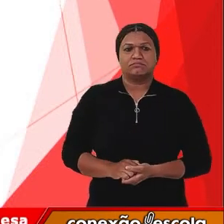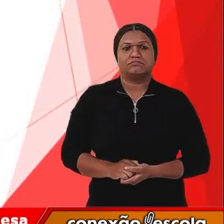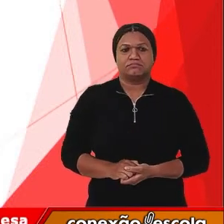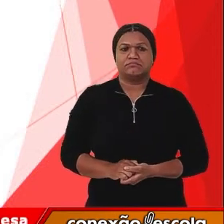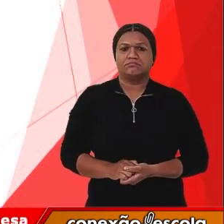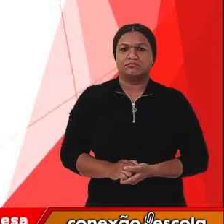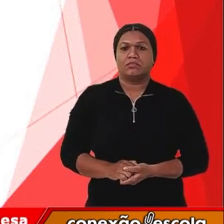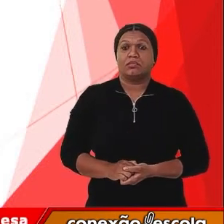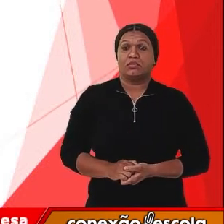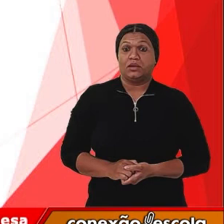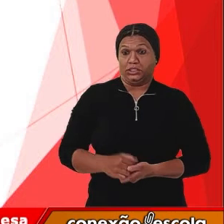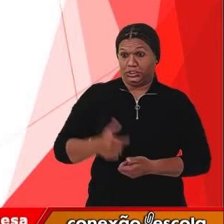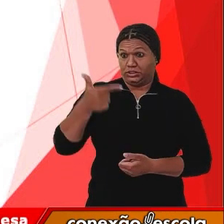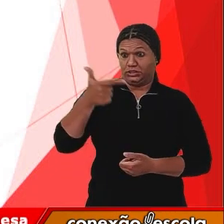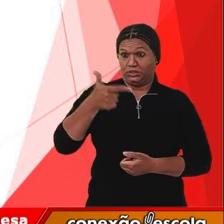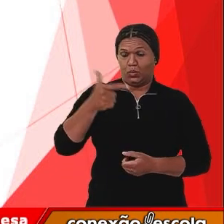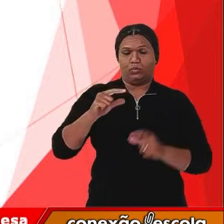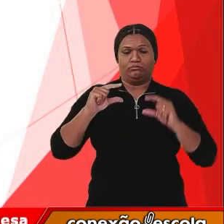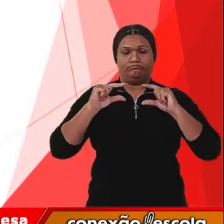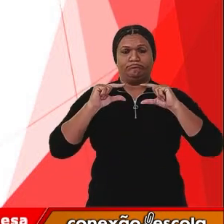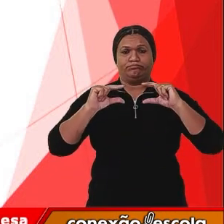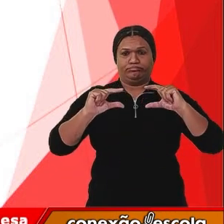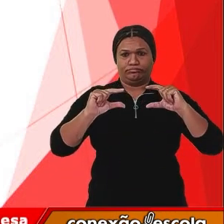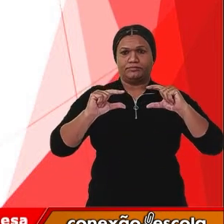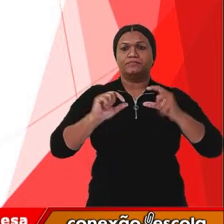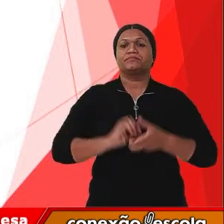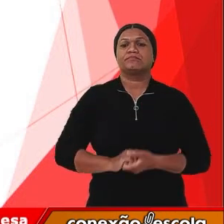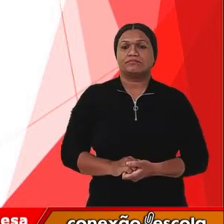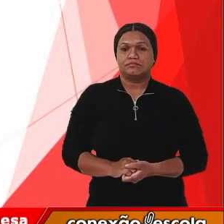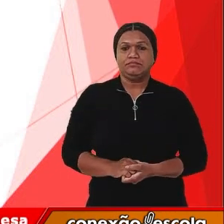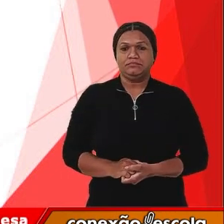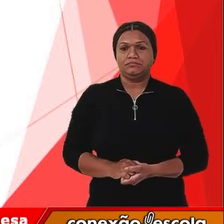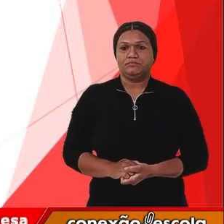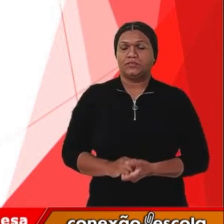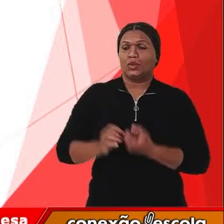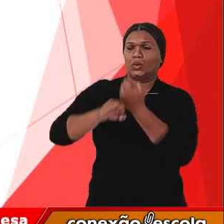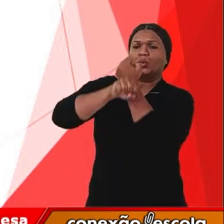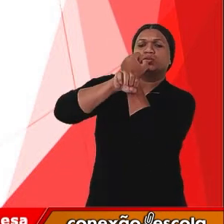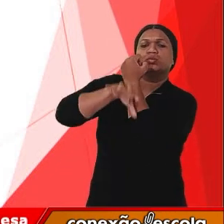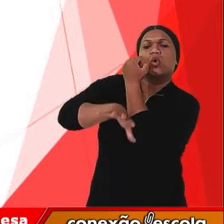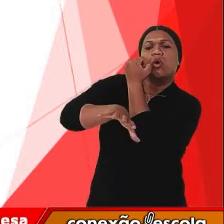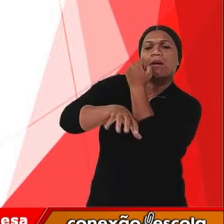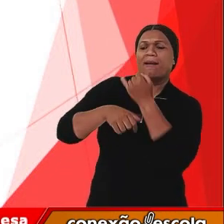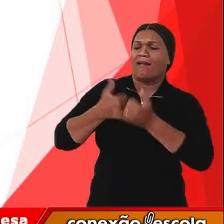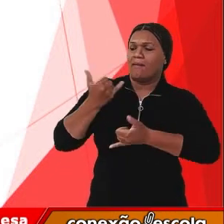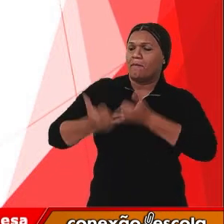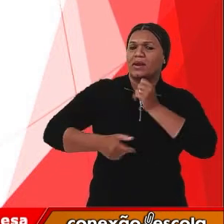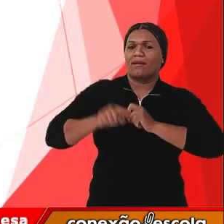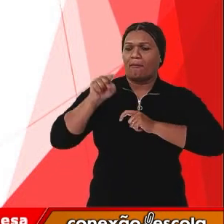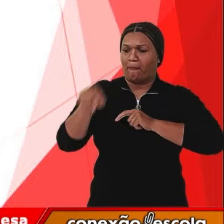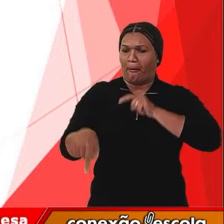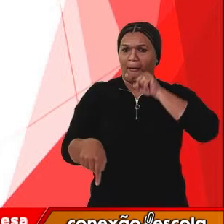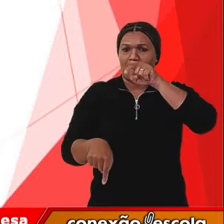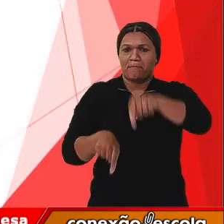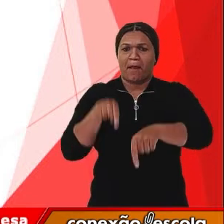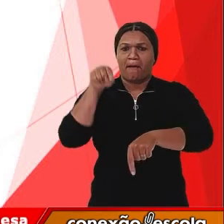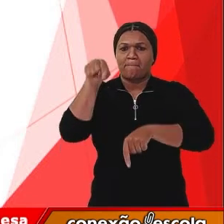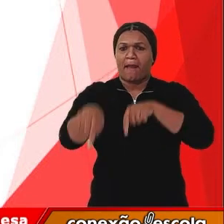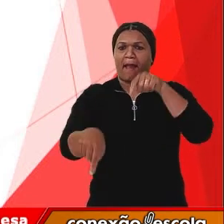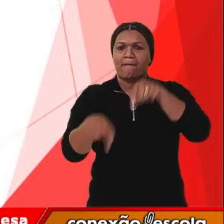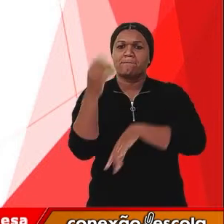e lá na segunda estrofe e a sombra brincar de perna de pau